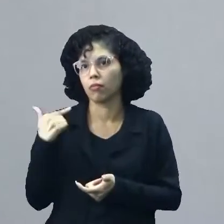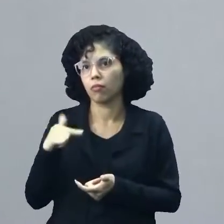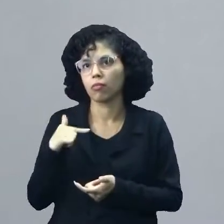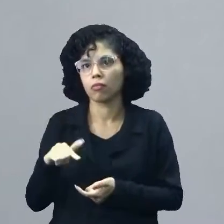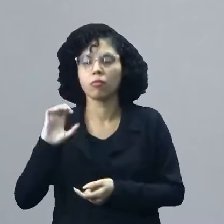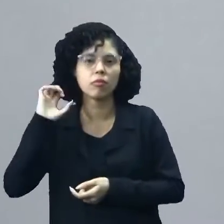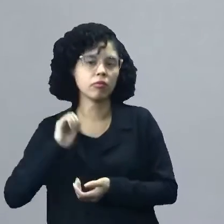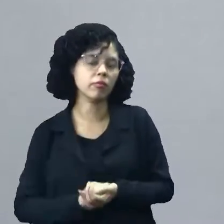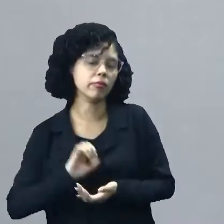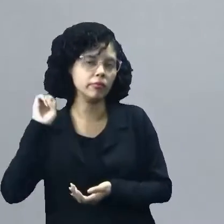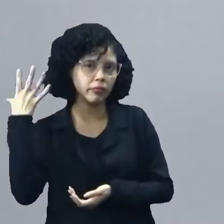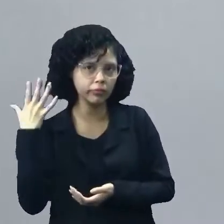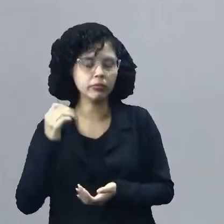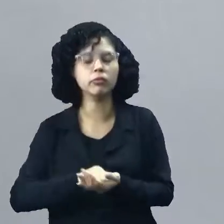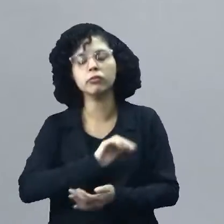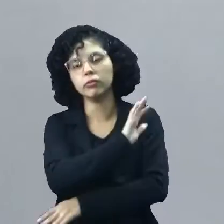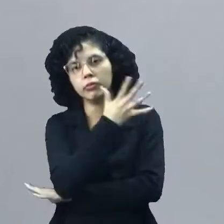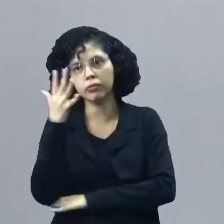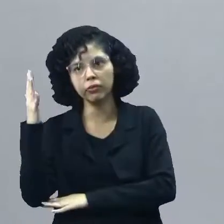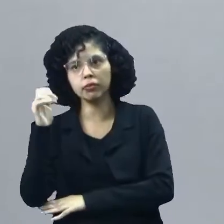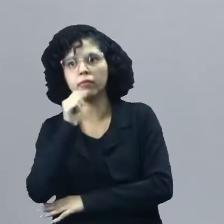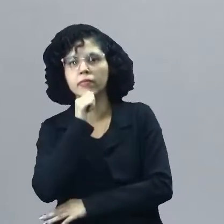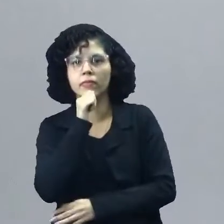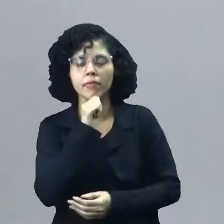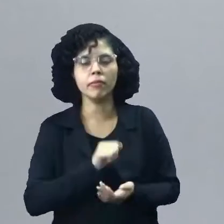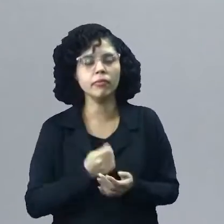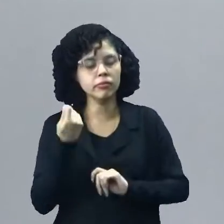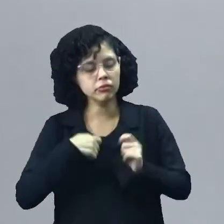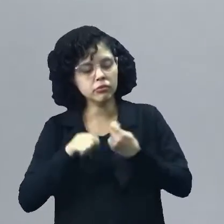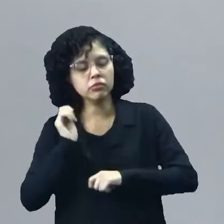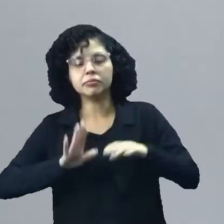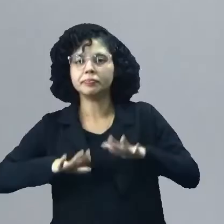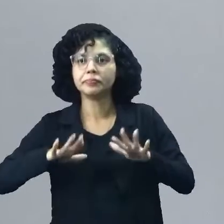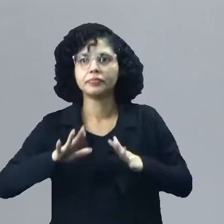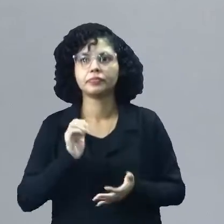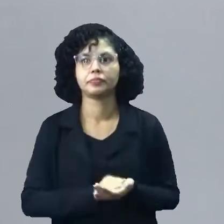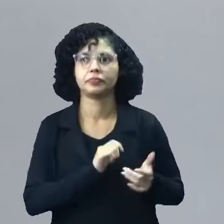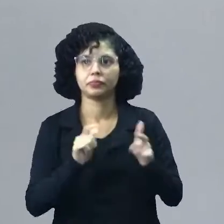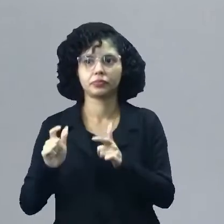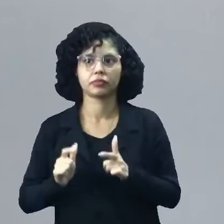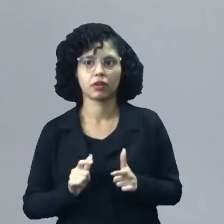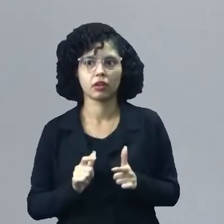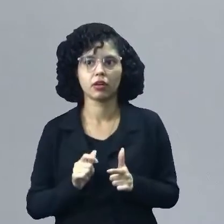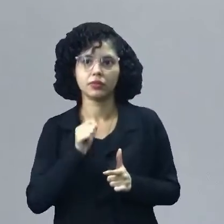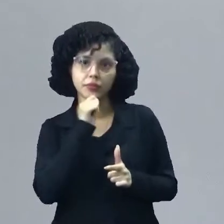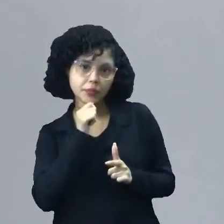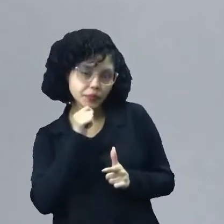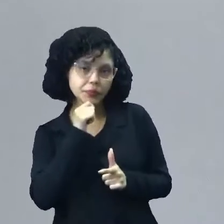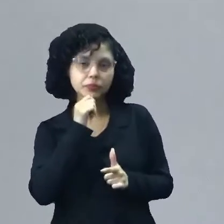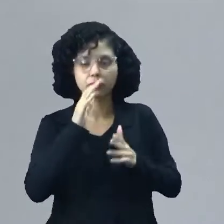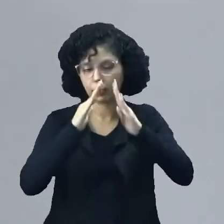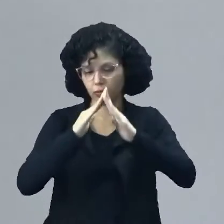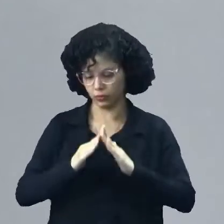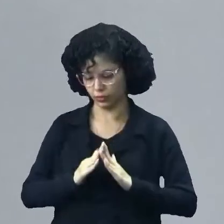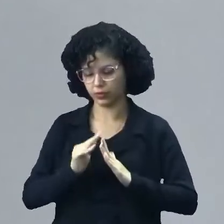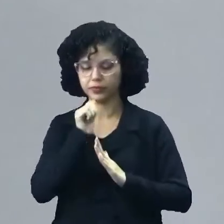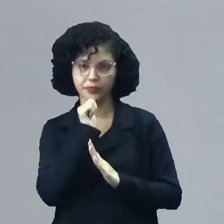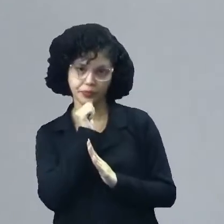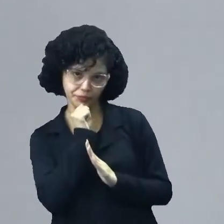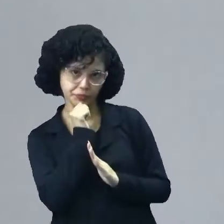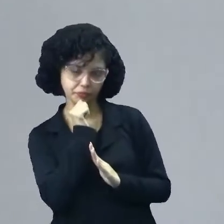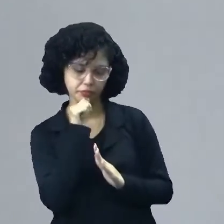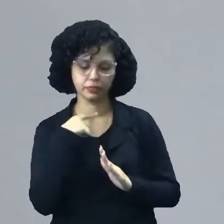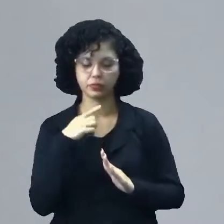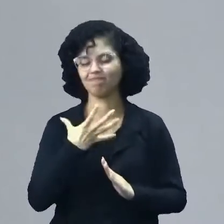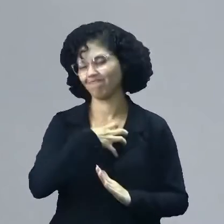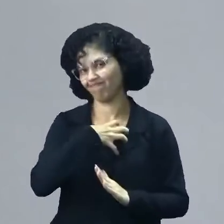esses eventos e também, por questões econômicas. Às vezes aí no local que a pessoa reside, no seu país de origem,